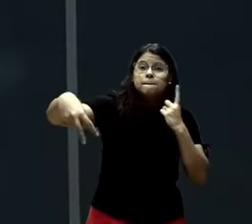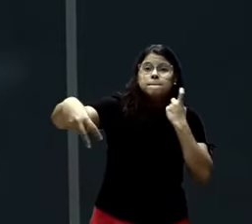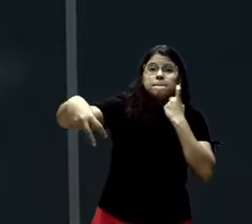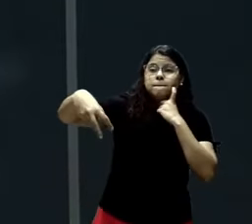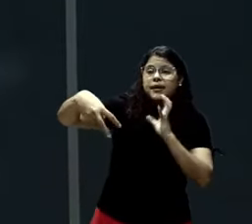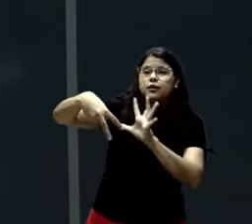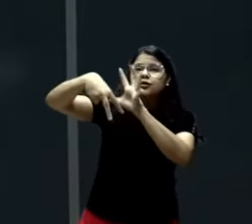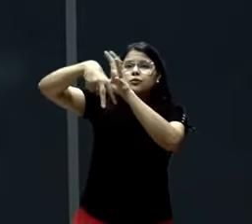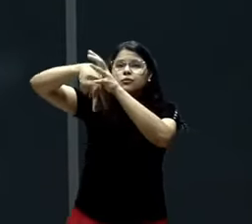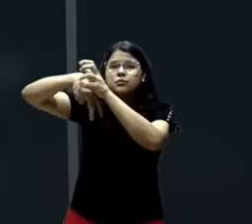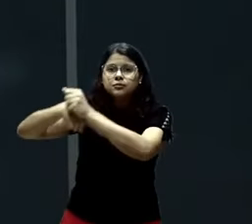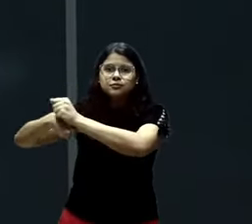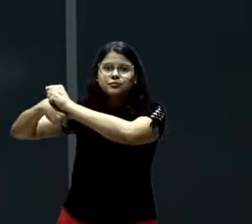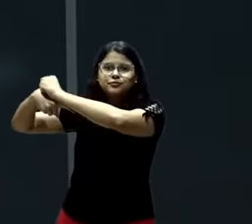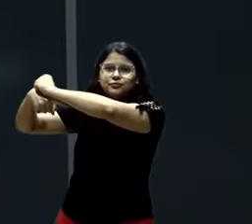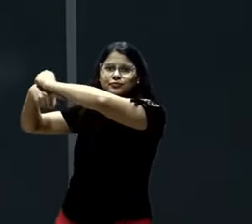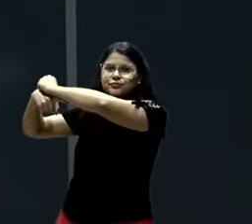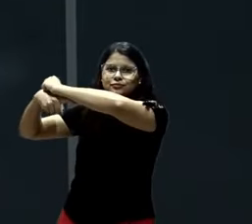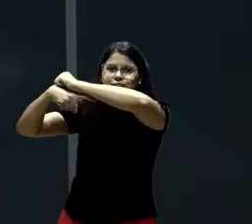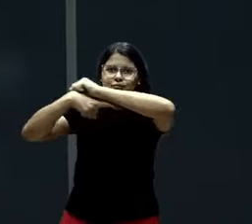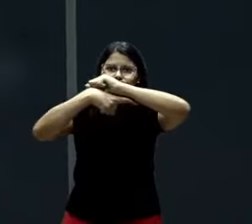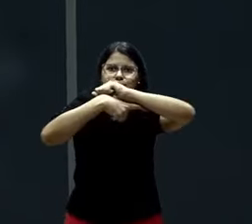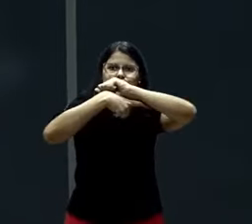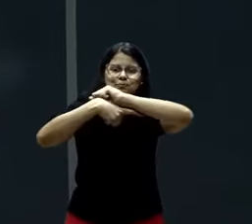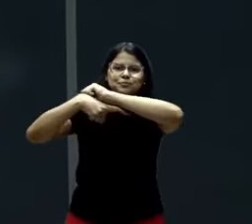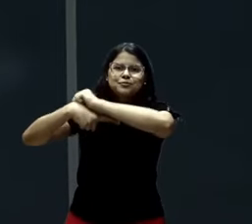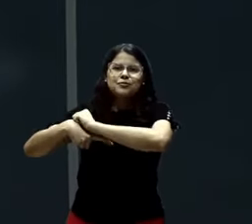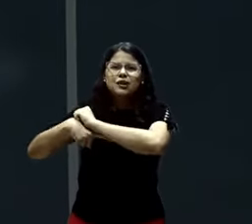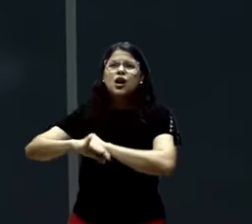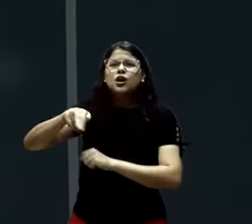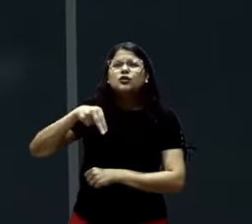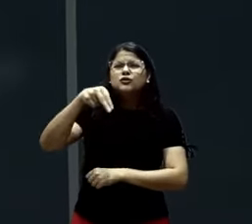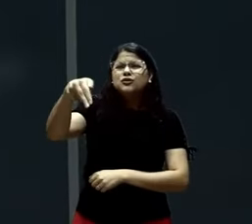tem um momento com Deus, reflexão,